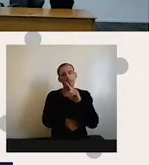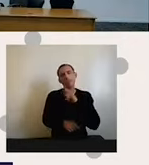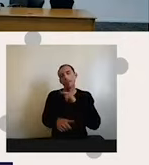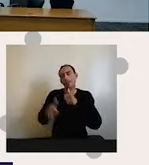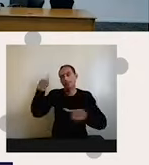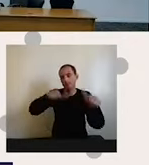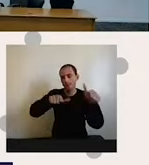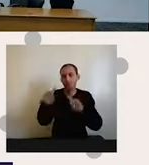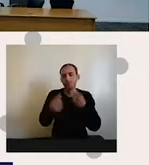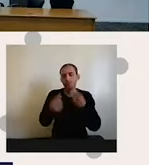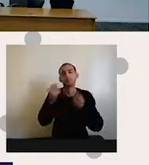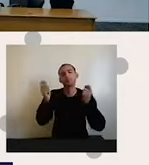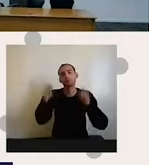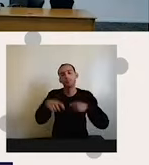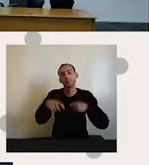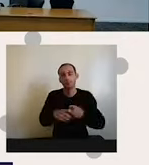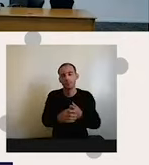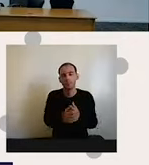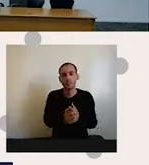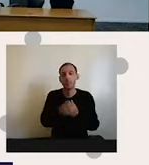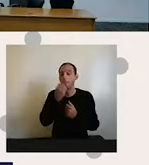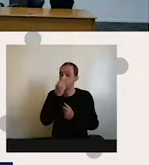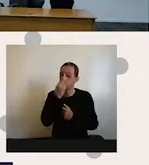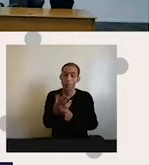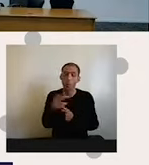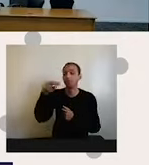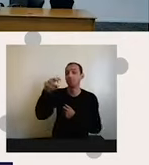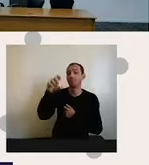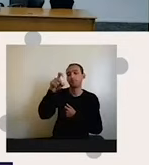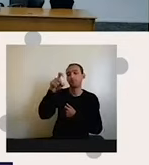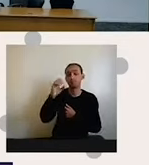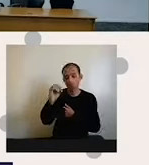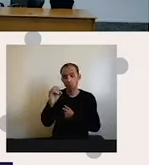coletivo. Agora já está dando meu tempo ou posso falar mais um pouquinho?